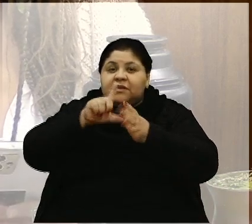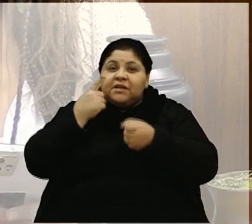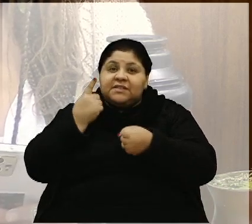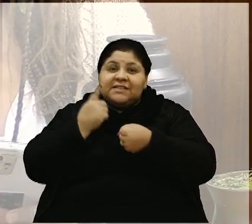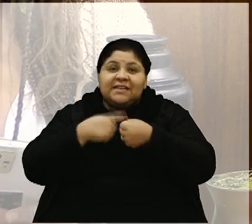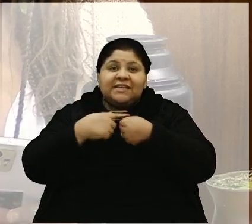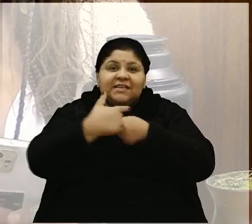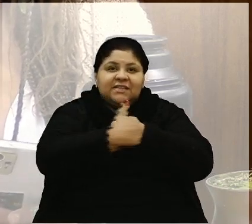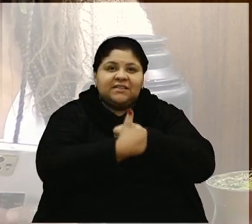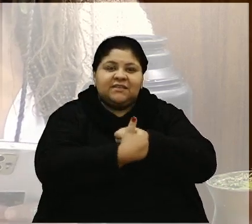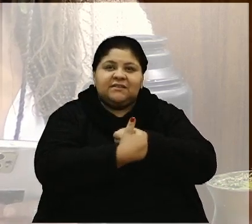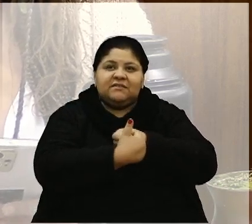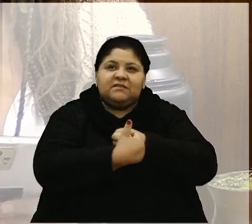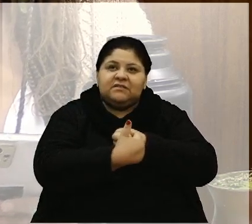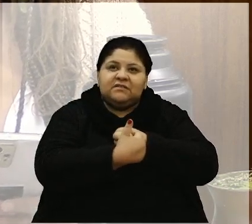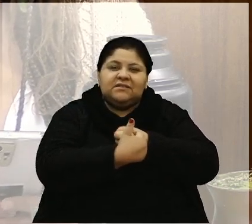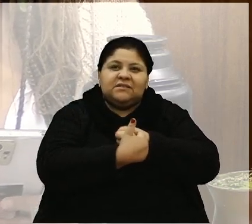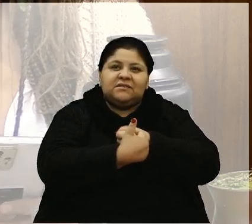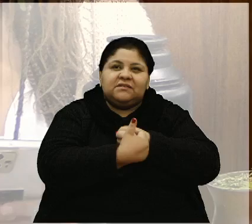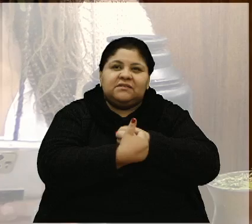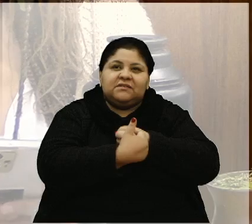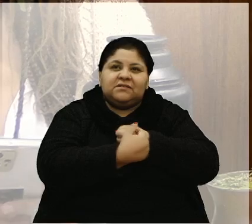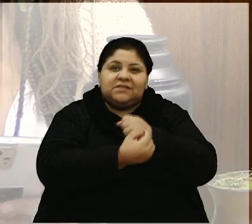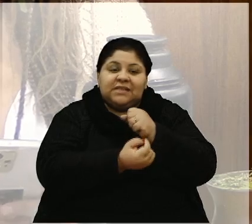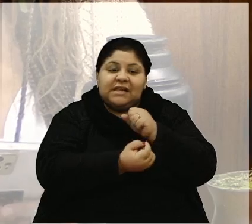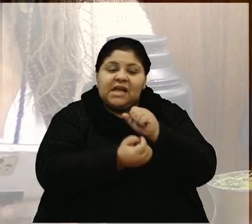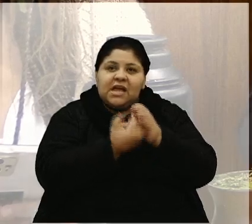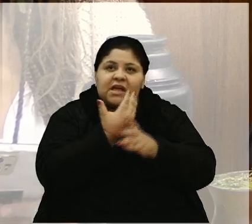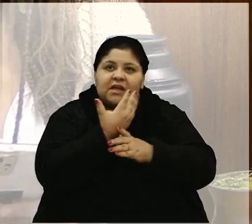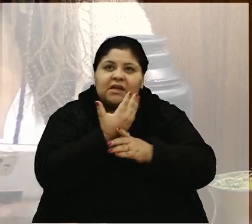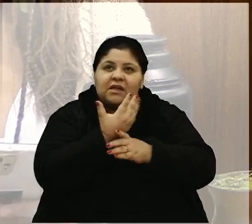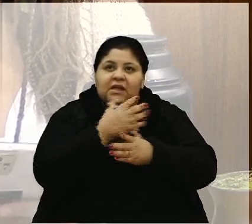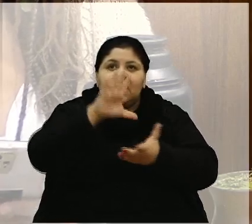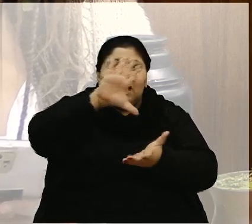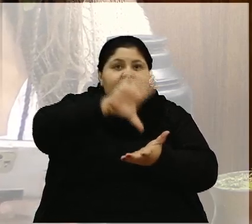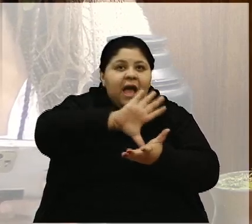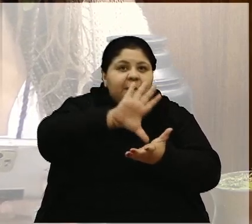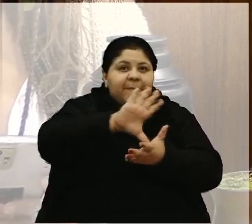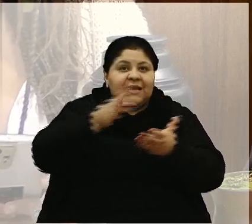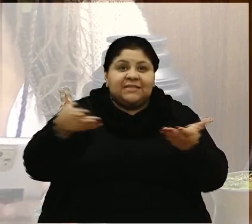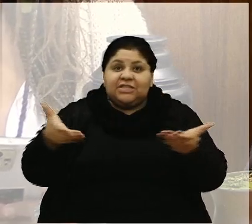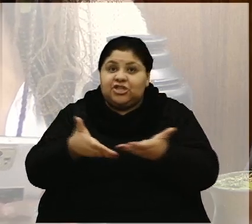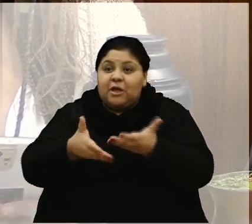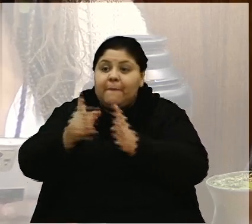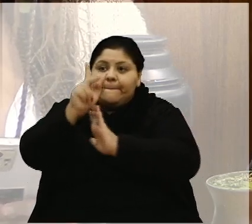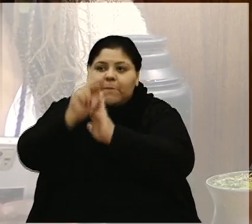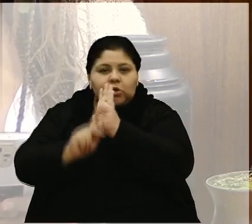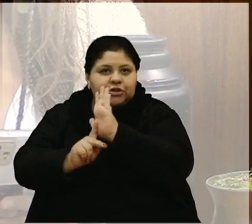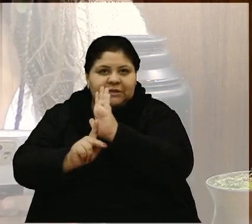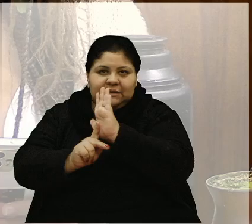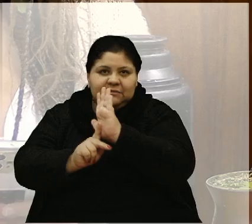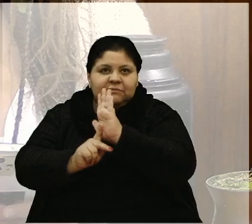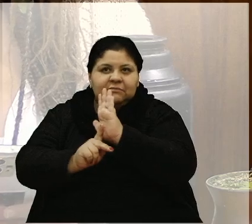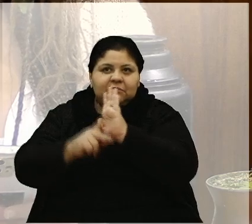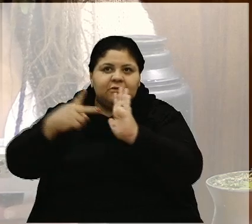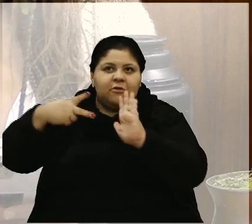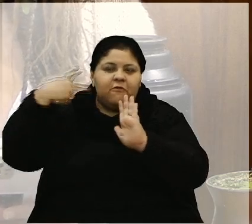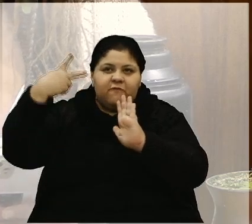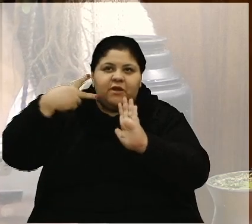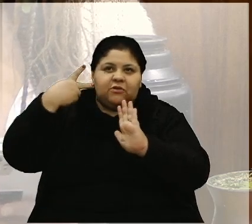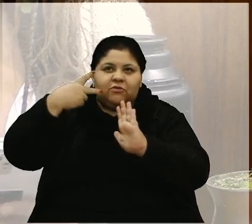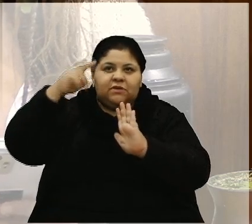cidade ser fundada, a praça já tinha sido projetada, vereador Rafael e vereadora Rose,